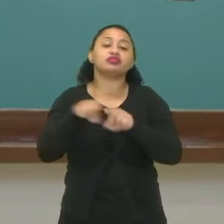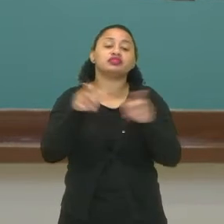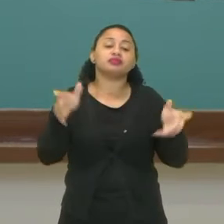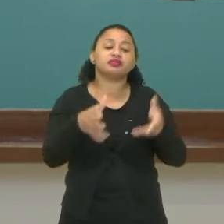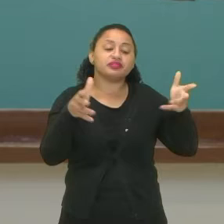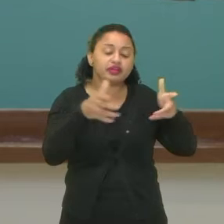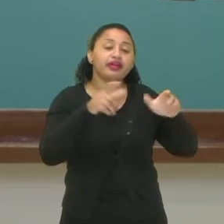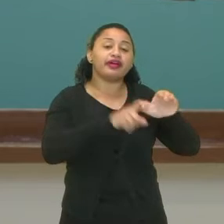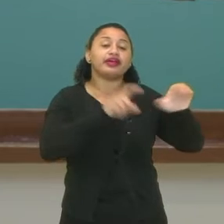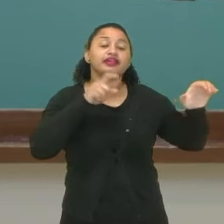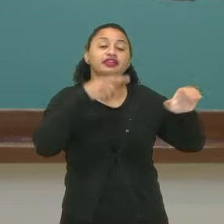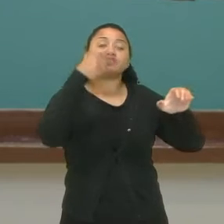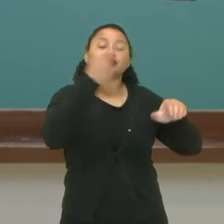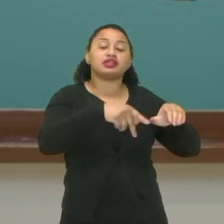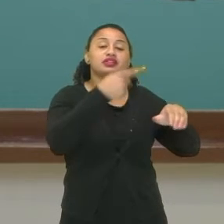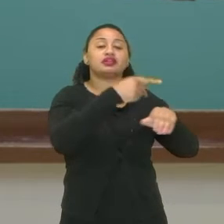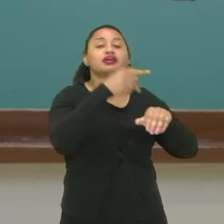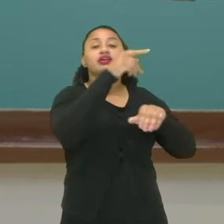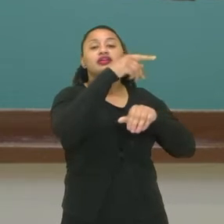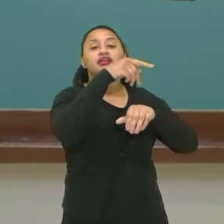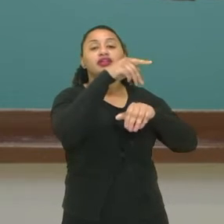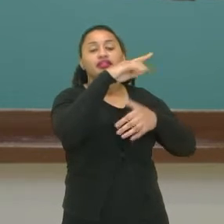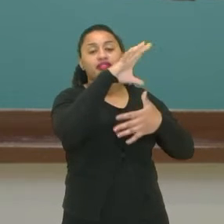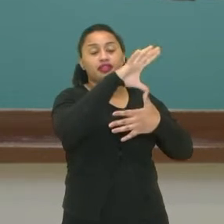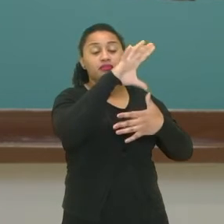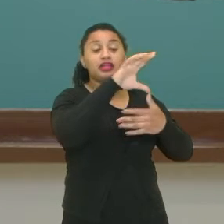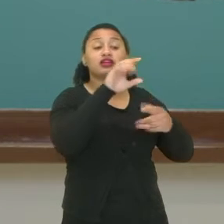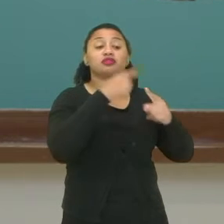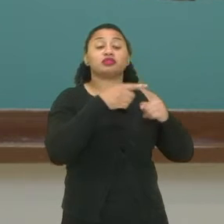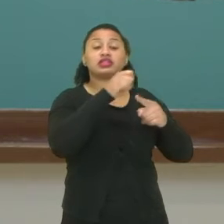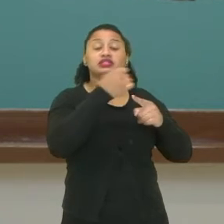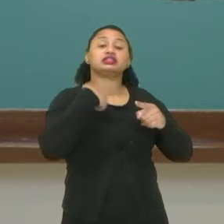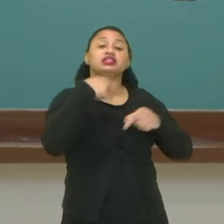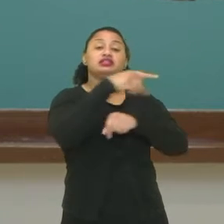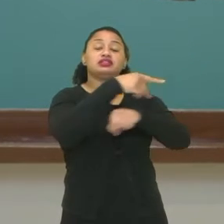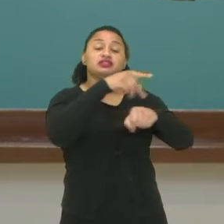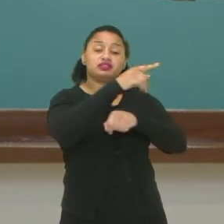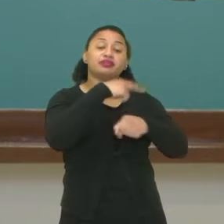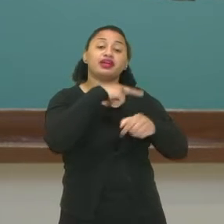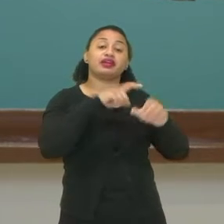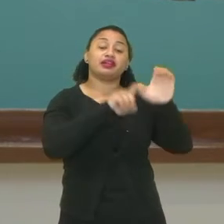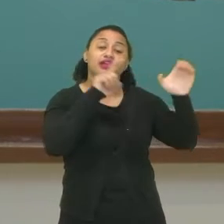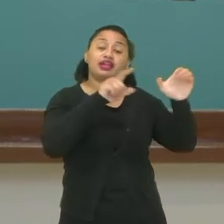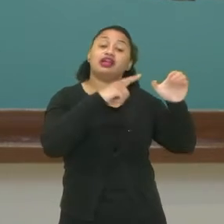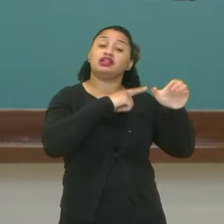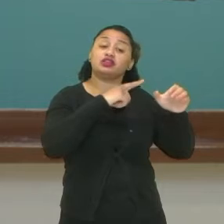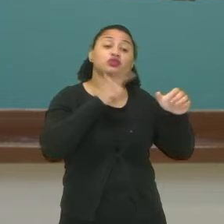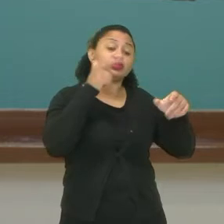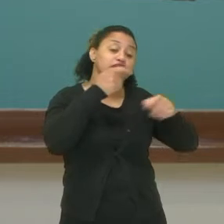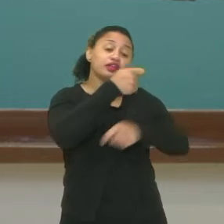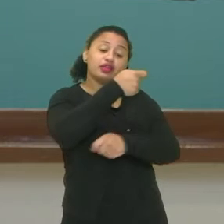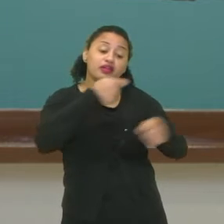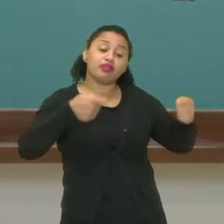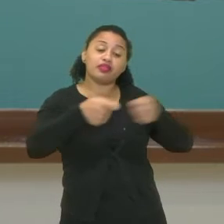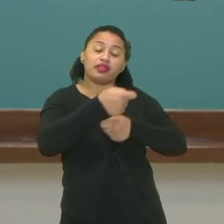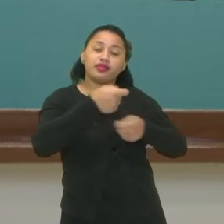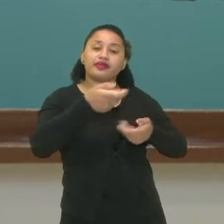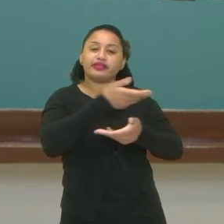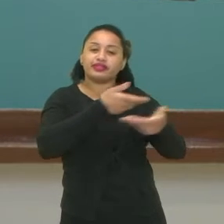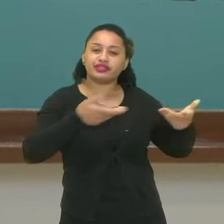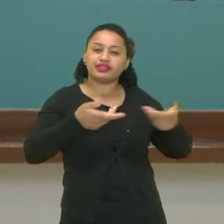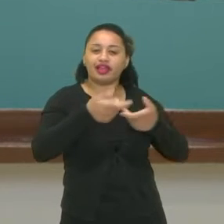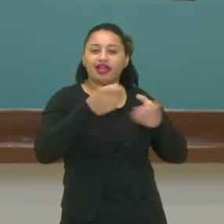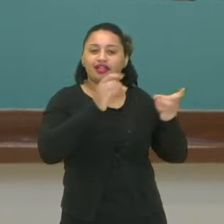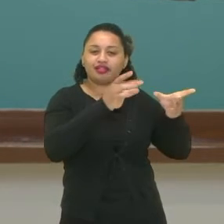na América, uma vez que, com esses países independentes, eles tinham mercado consumidor, eles tinham acesso à mão de obra, eles